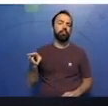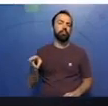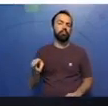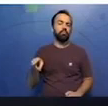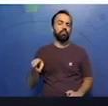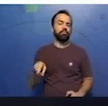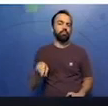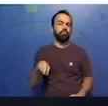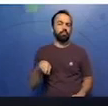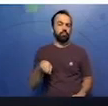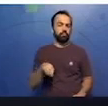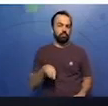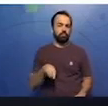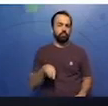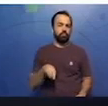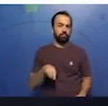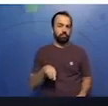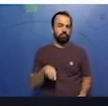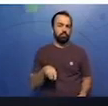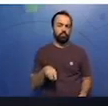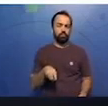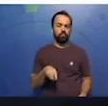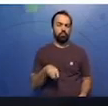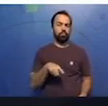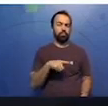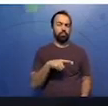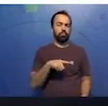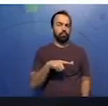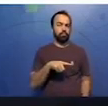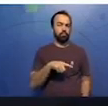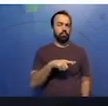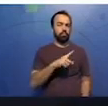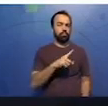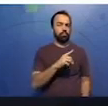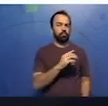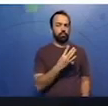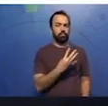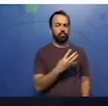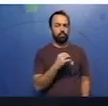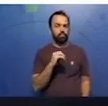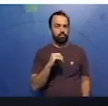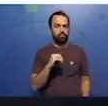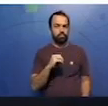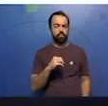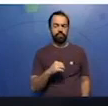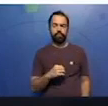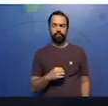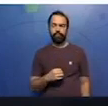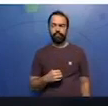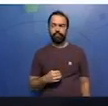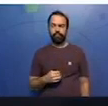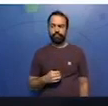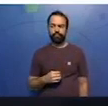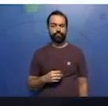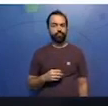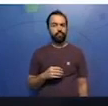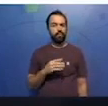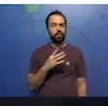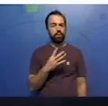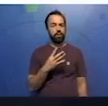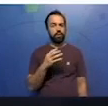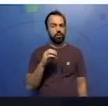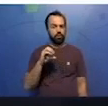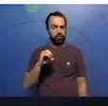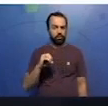20, 25, 30, 35, 40. 40 o que